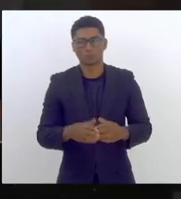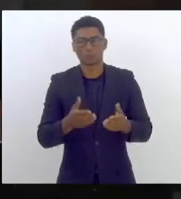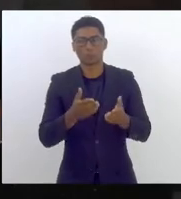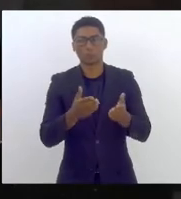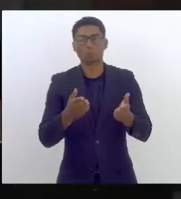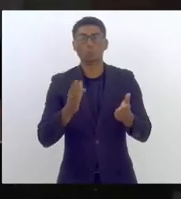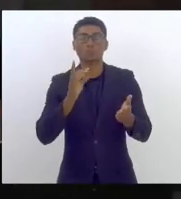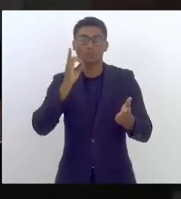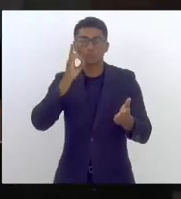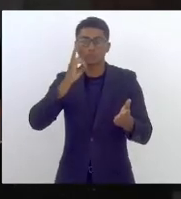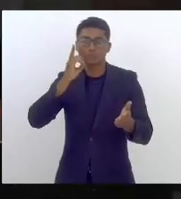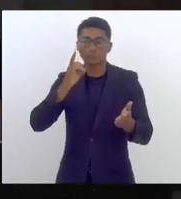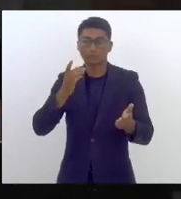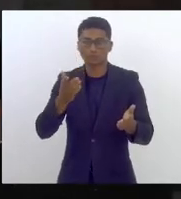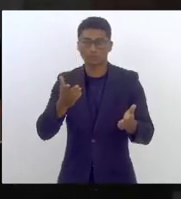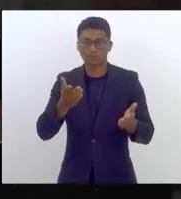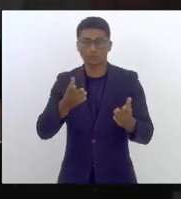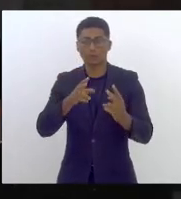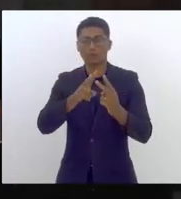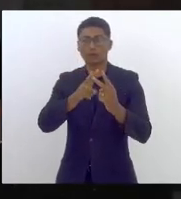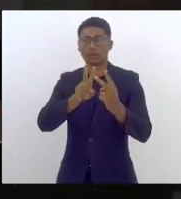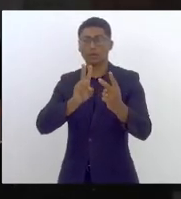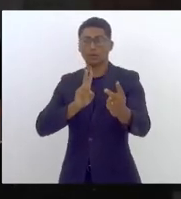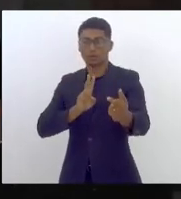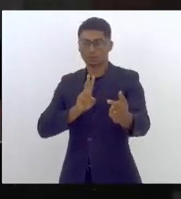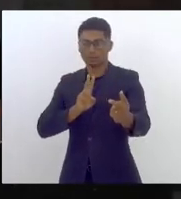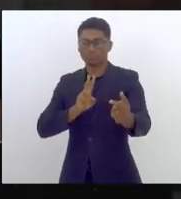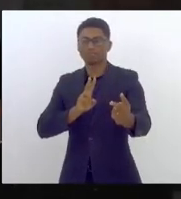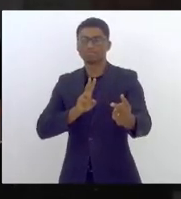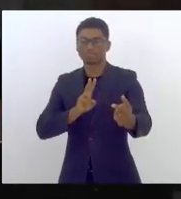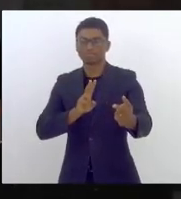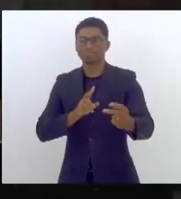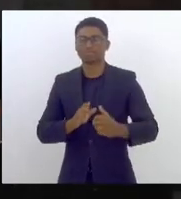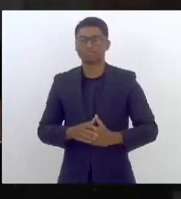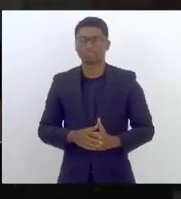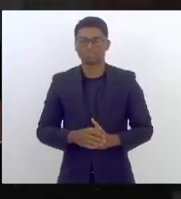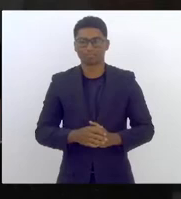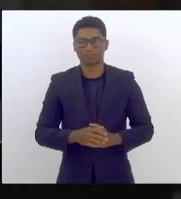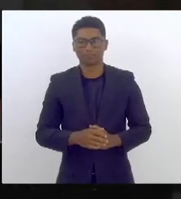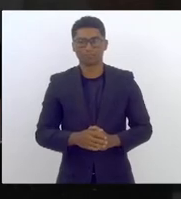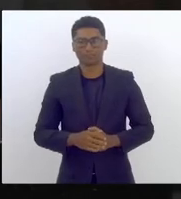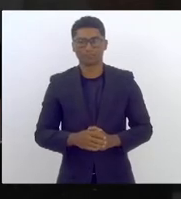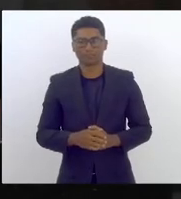deputados que nos assistem de forma remota